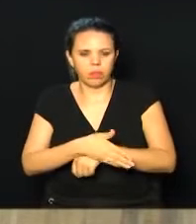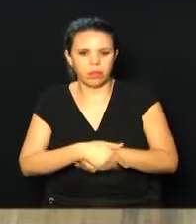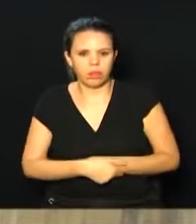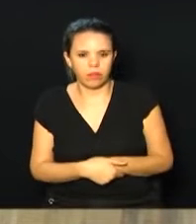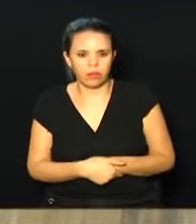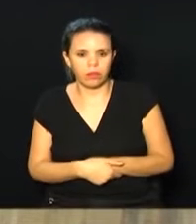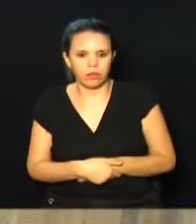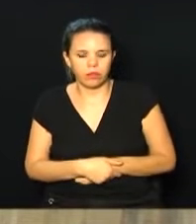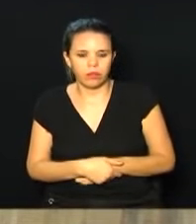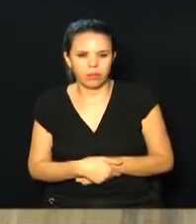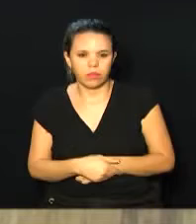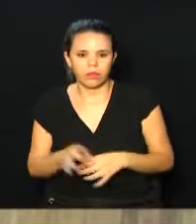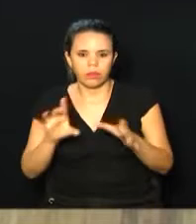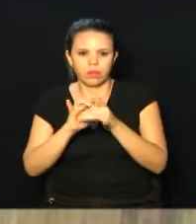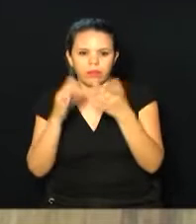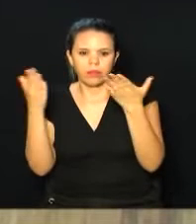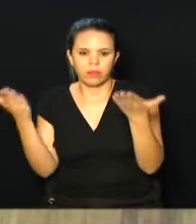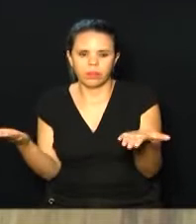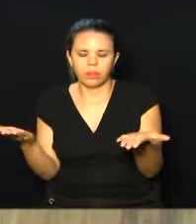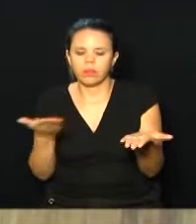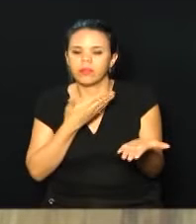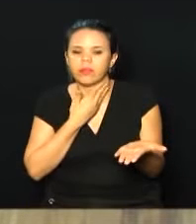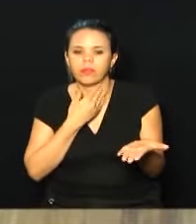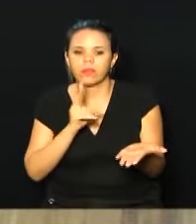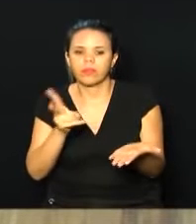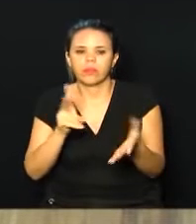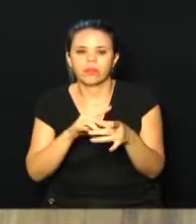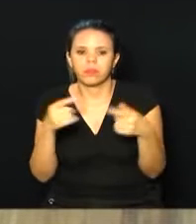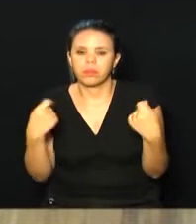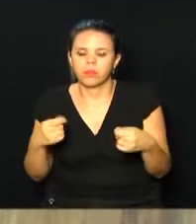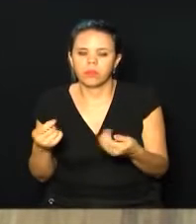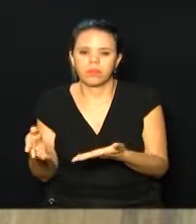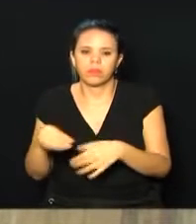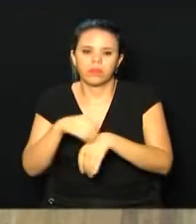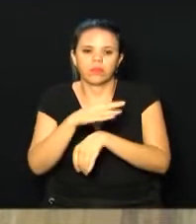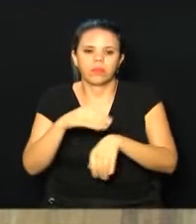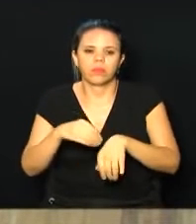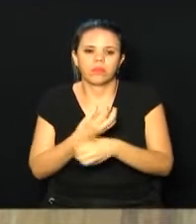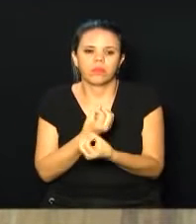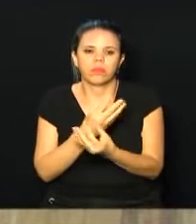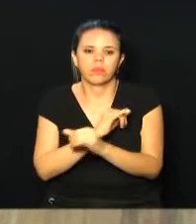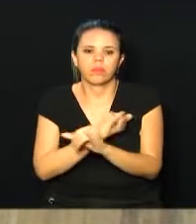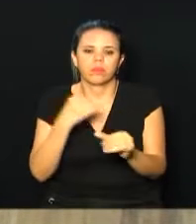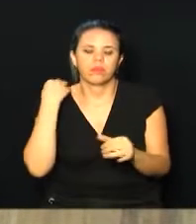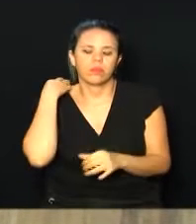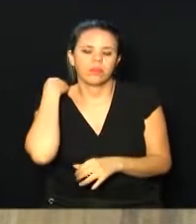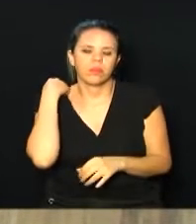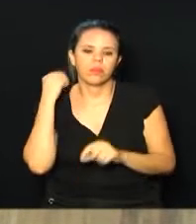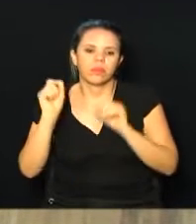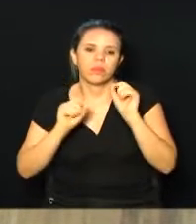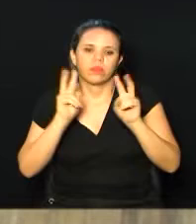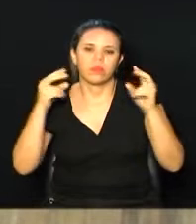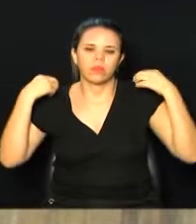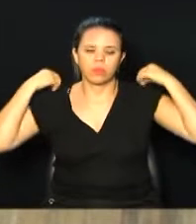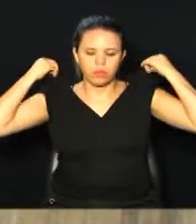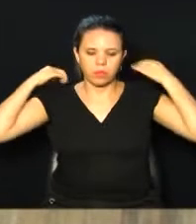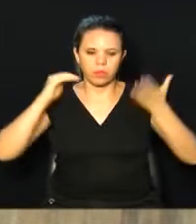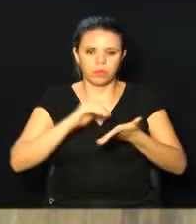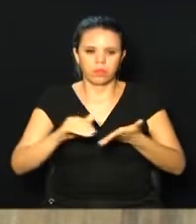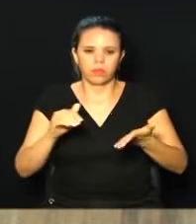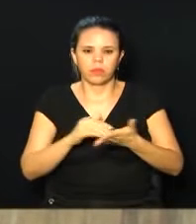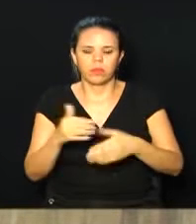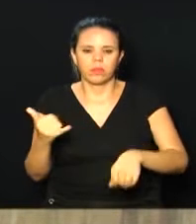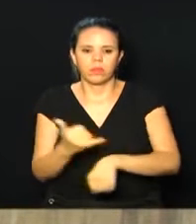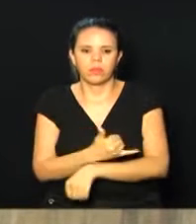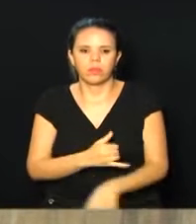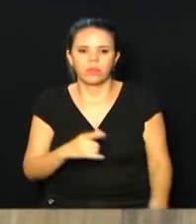gente se coloca à disposição também para sempre que o senhor precisar trazer aqui alguma informação no que diz respeito à Secretaria de